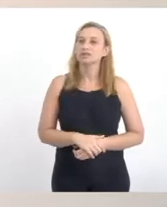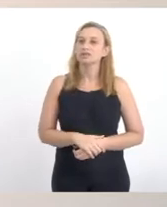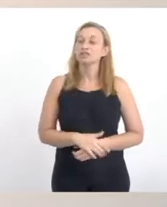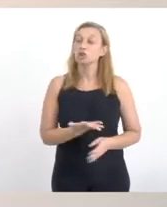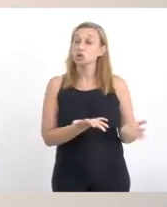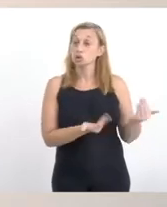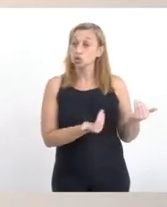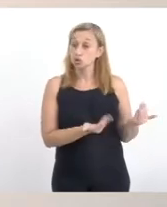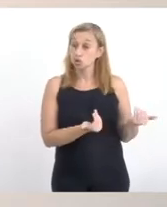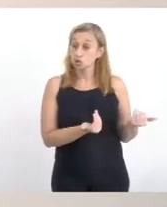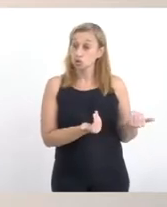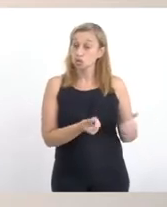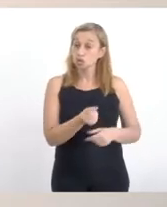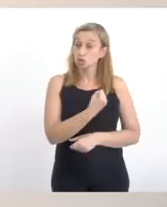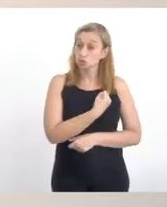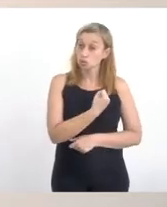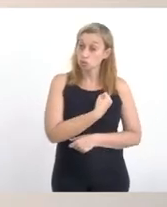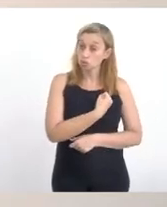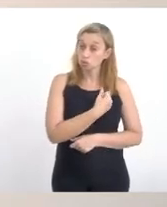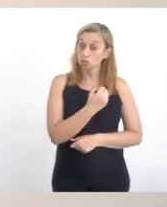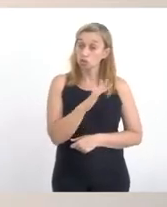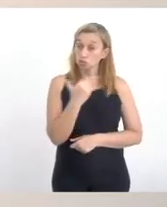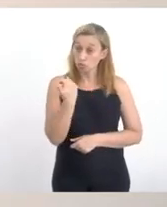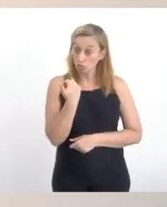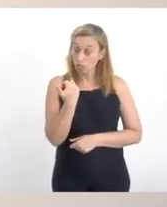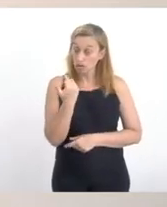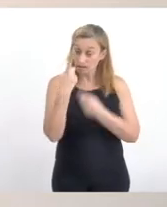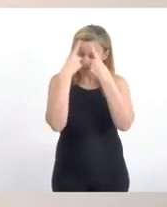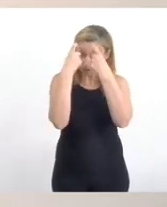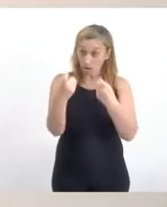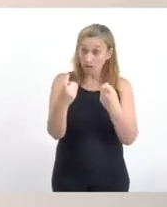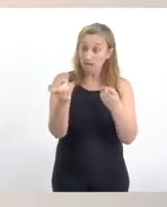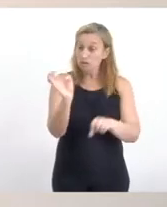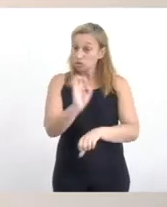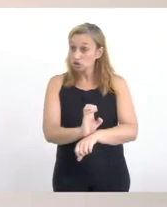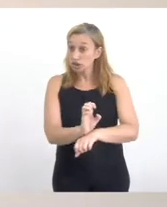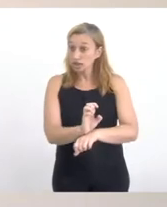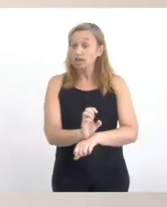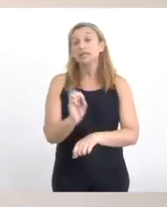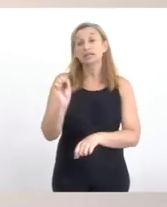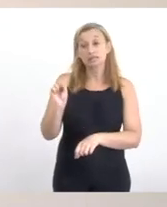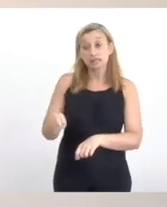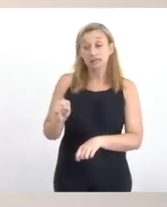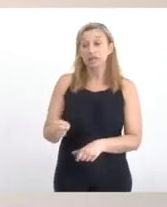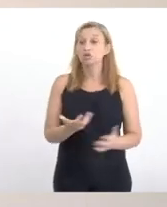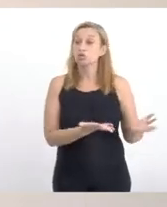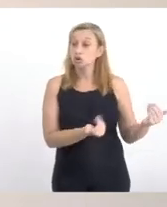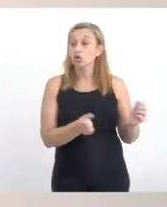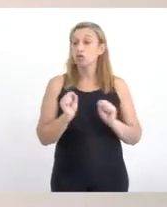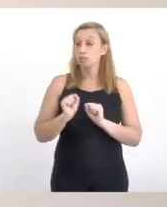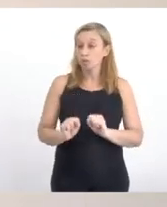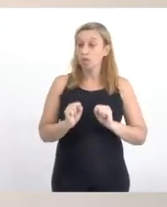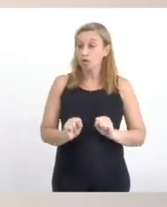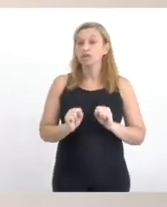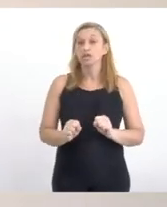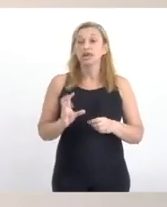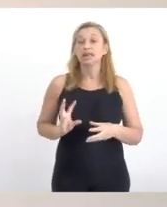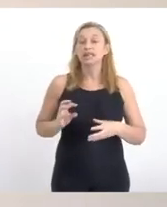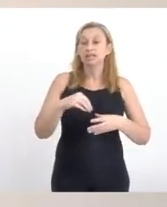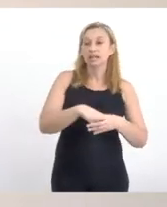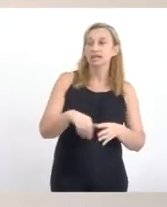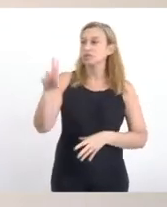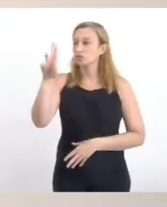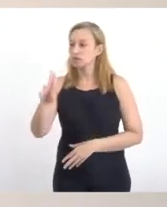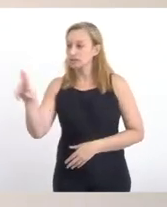desses jovens serem números cruéis da violência do estado que esses jovens possam adentrar